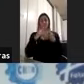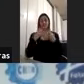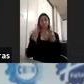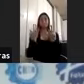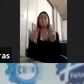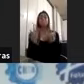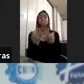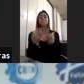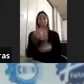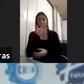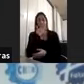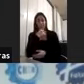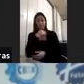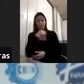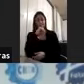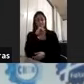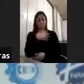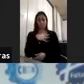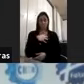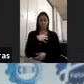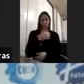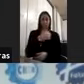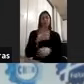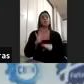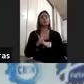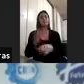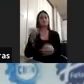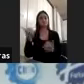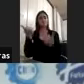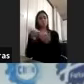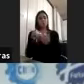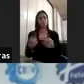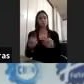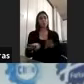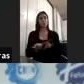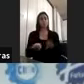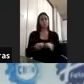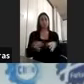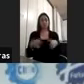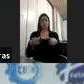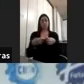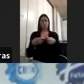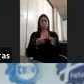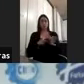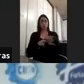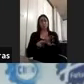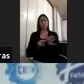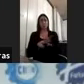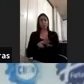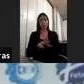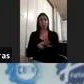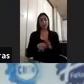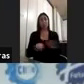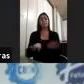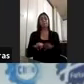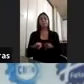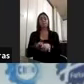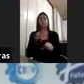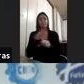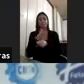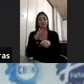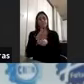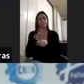com cobertas, e também a gente observa por causa dos grupos, né, de WhatsApp, não é são vários grupos, porque